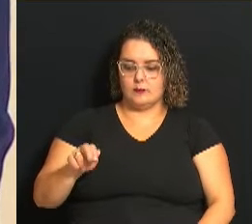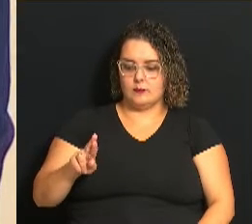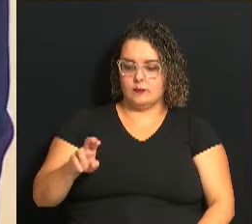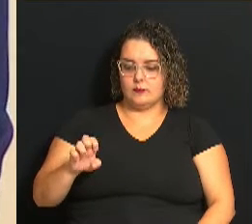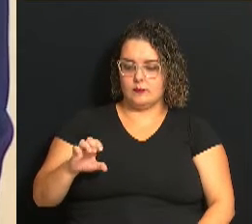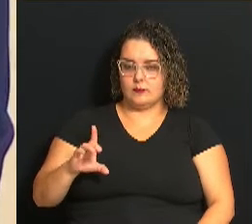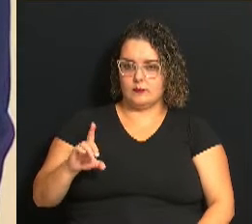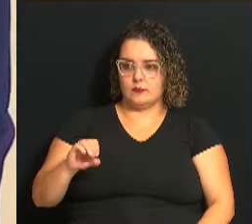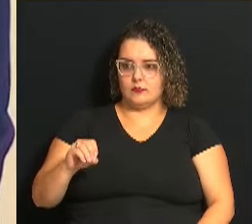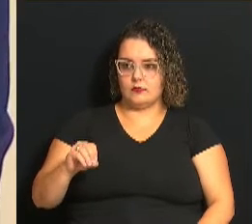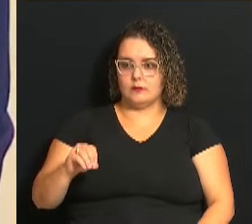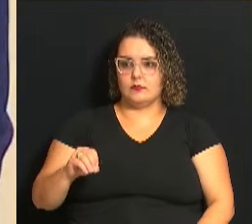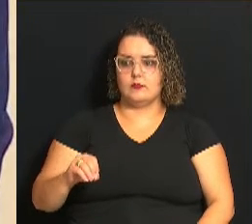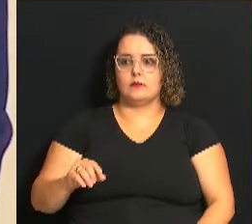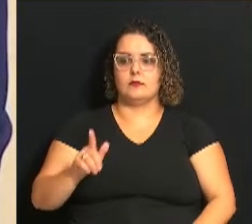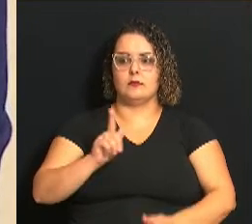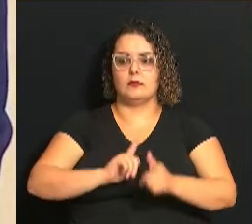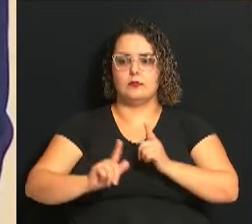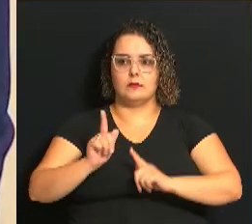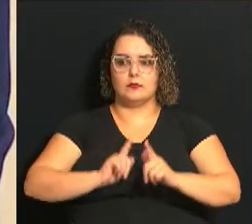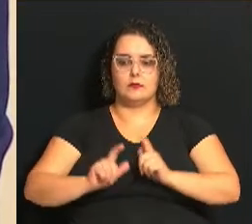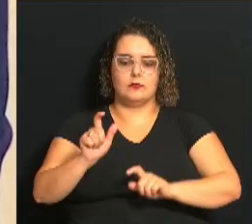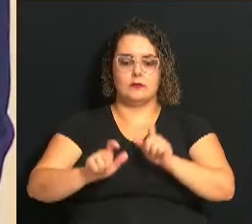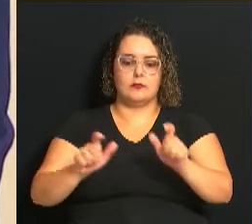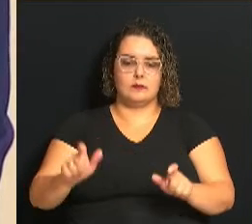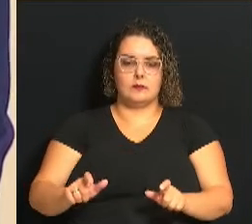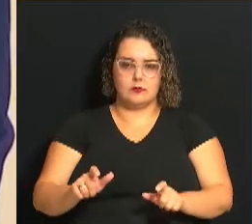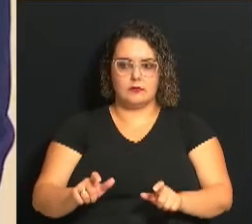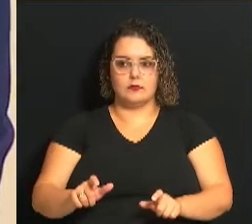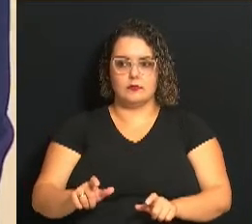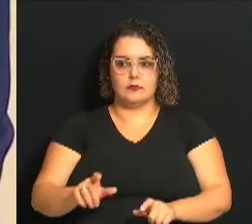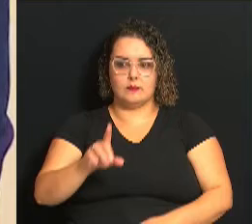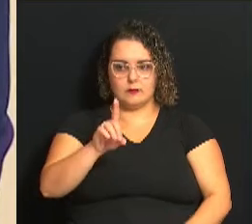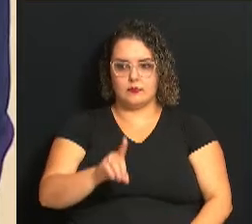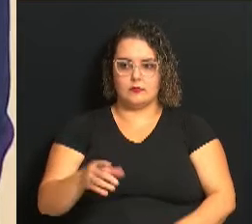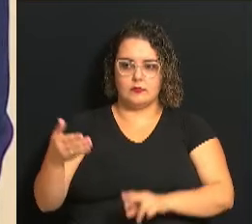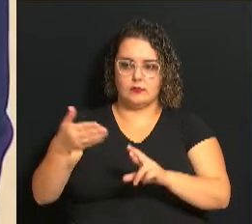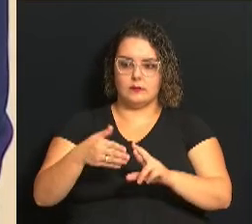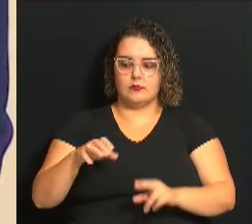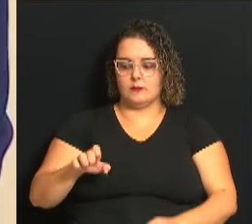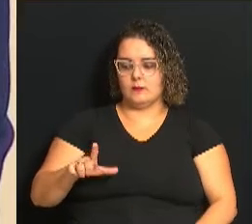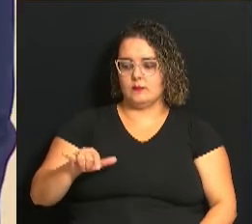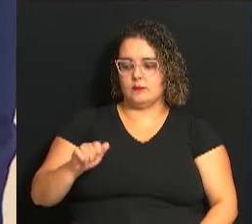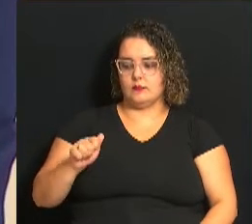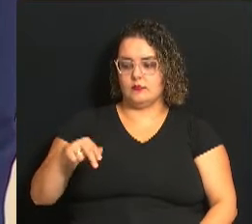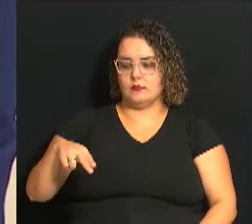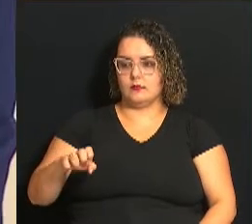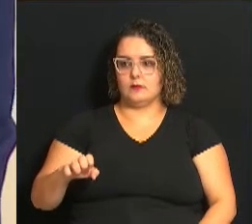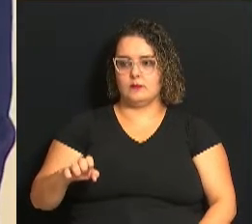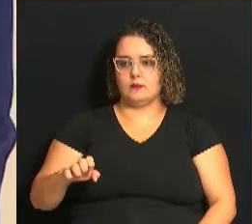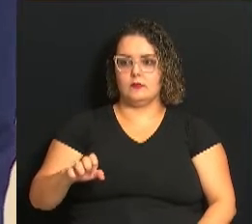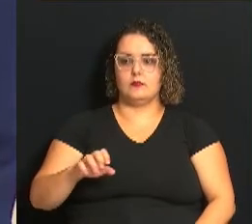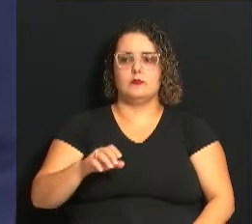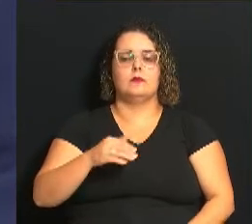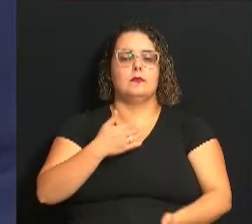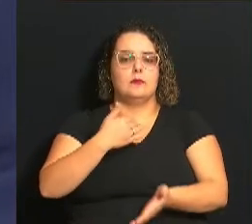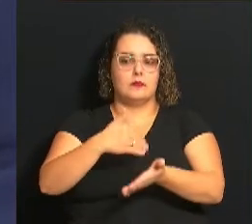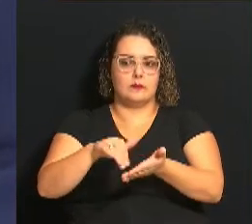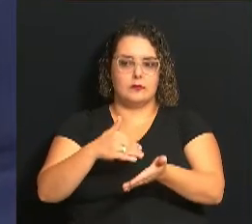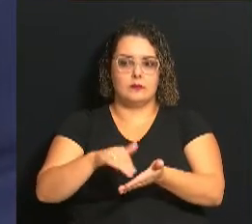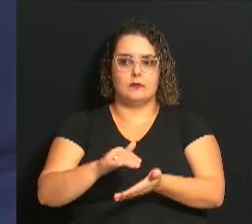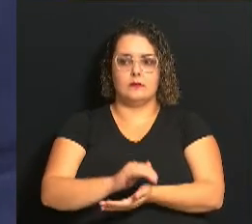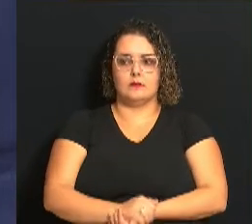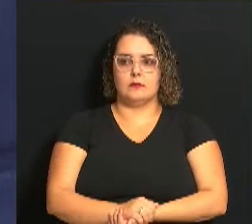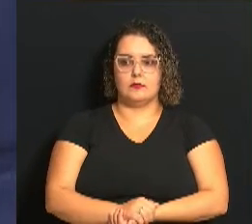que é o diretor de gestão de pessoas, representando a secretária Eliane Juscelaine, né, da Secretaria, né,